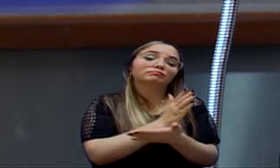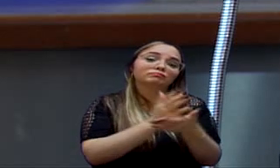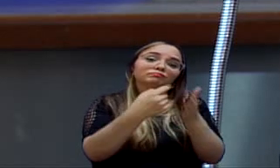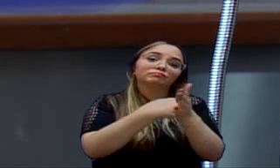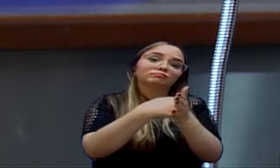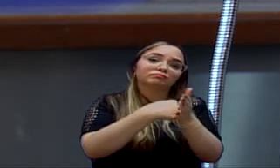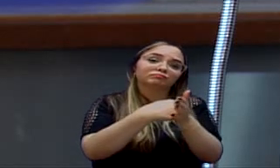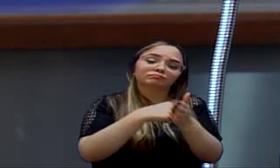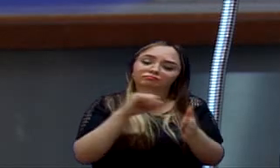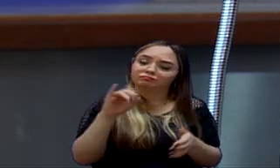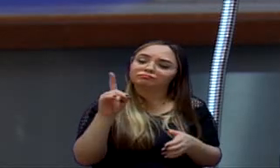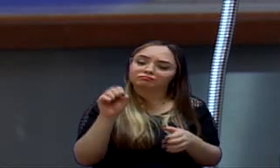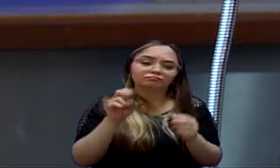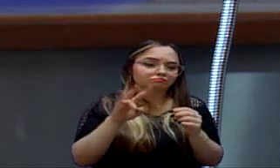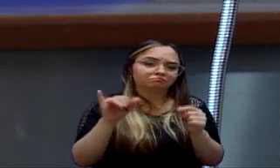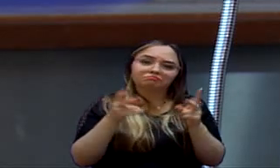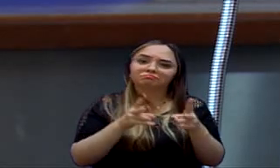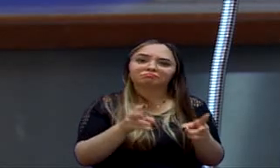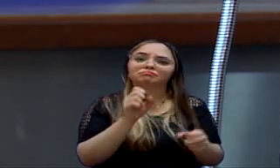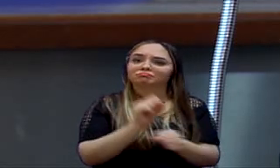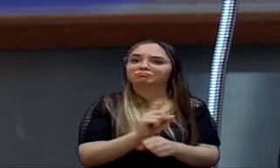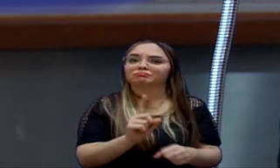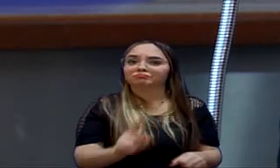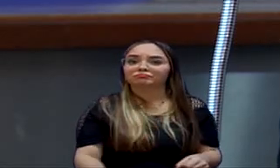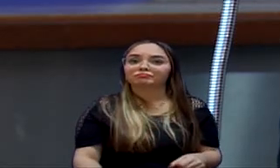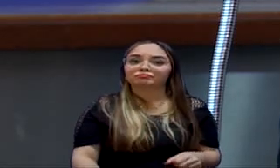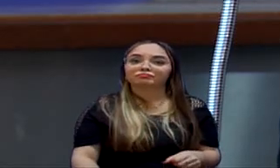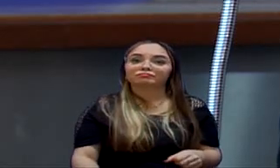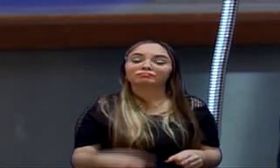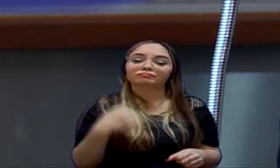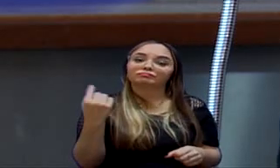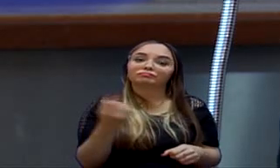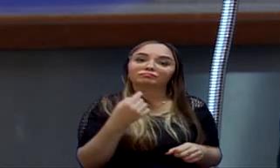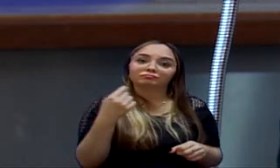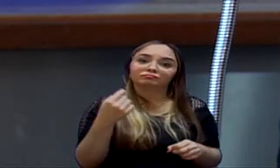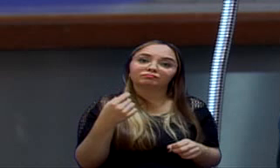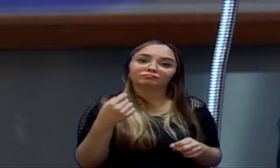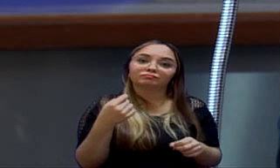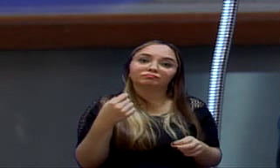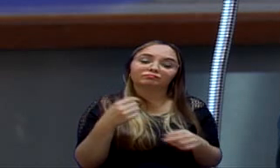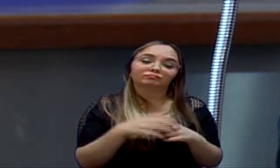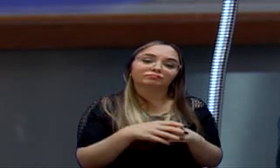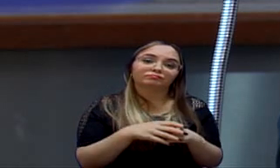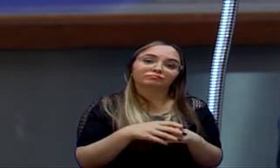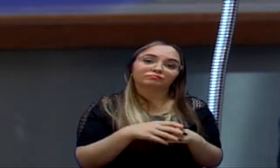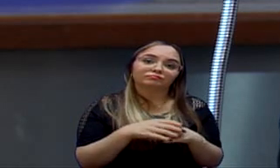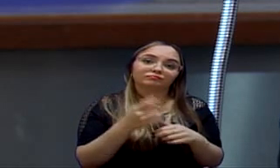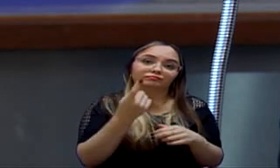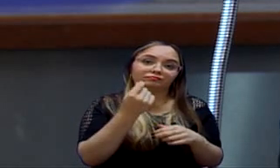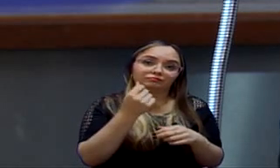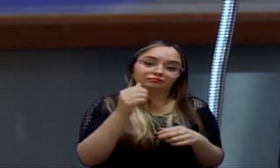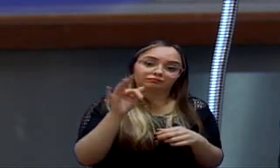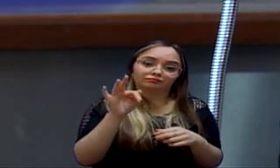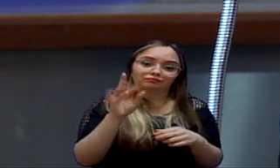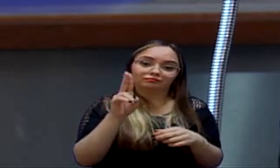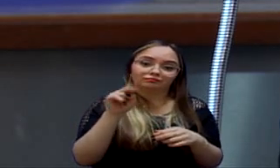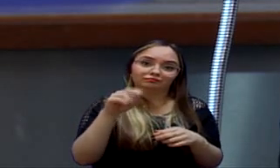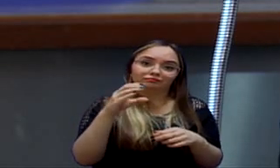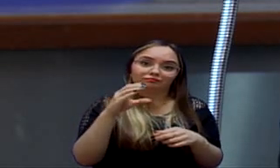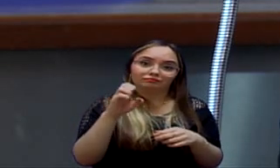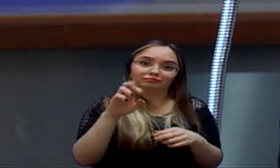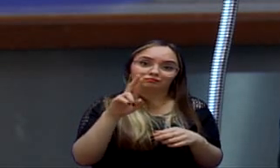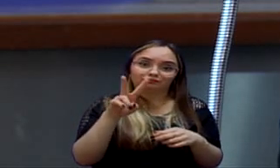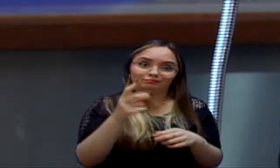a ideia se continuar a entender exames inclusive de ressonância é que é uma característica que o preço que a função serve agora ofereceu